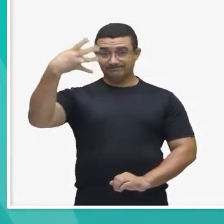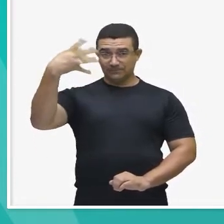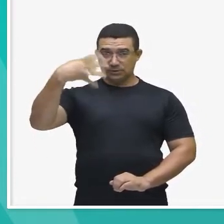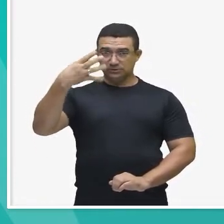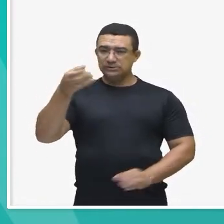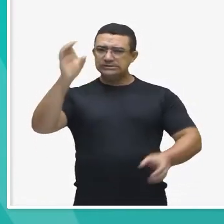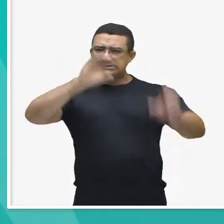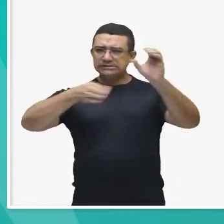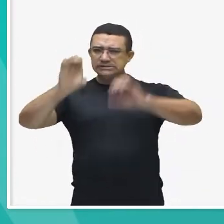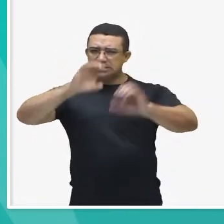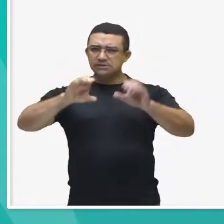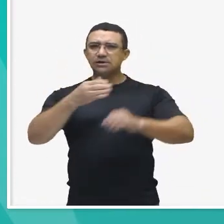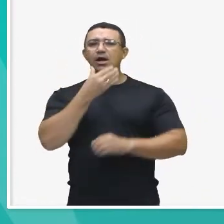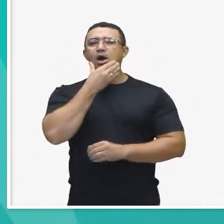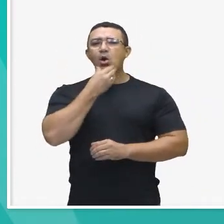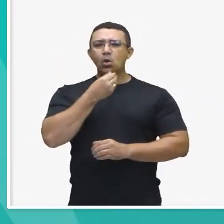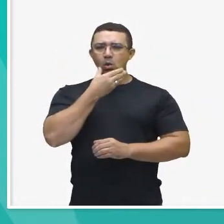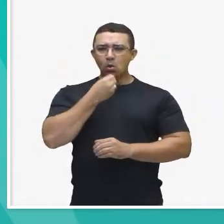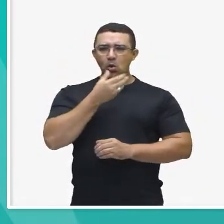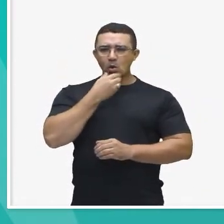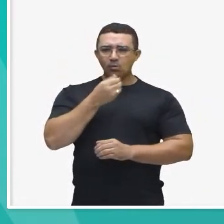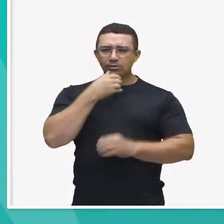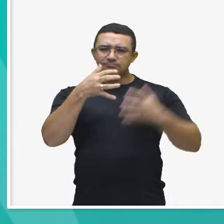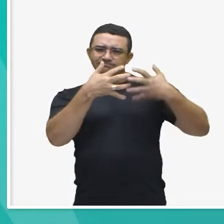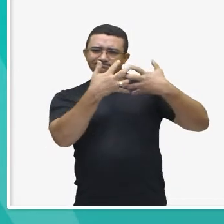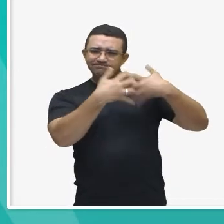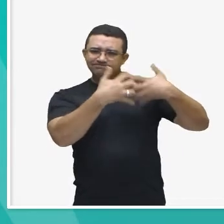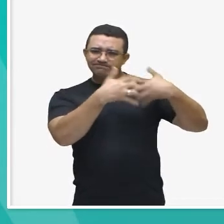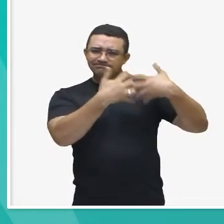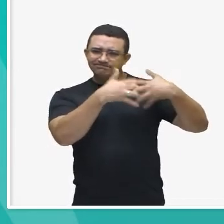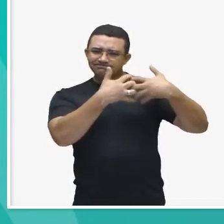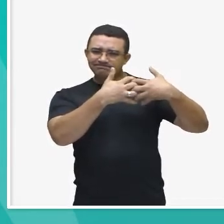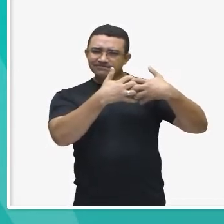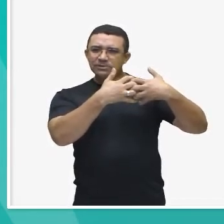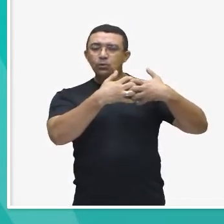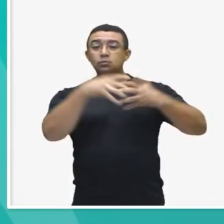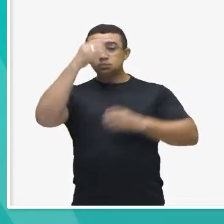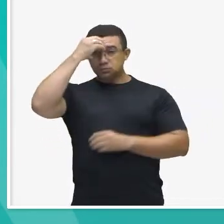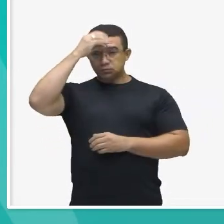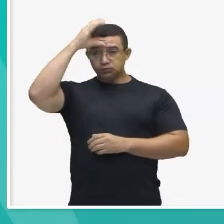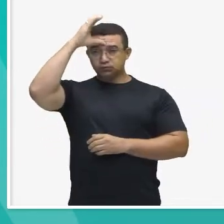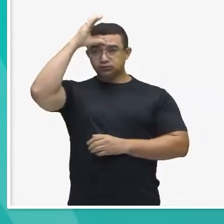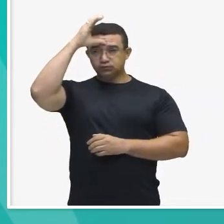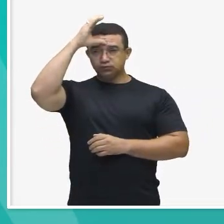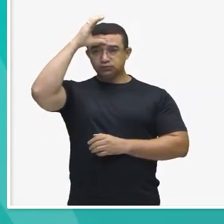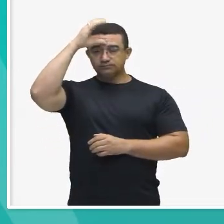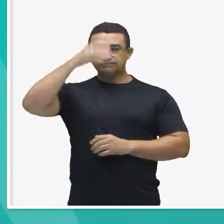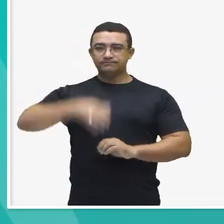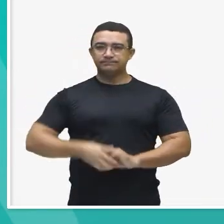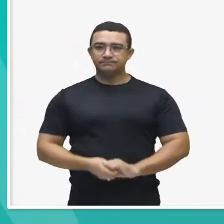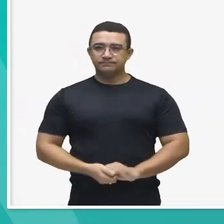Unidade 4. Ciências. O homem na construção do conhecimento.